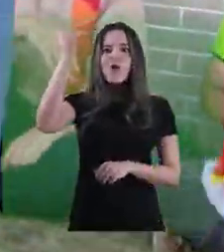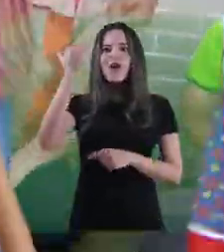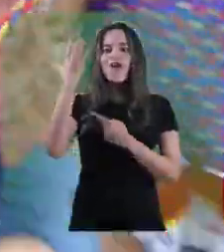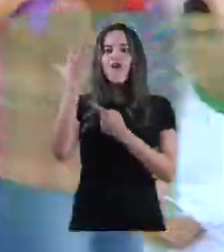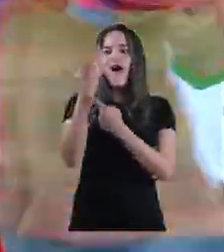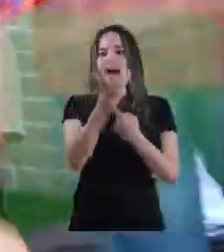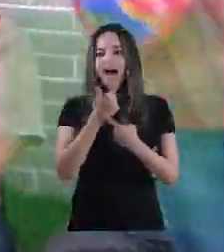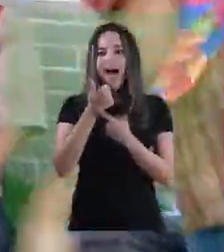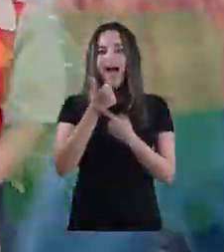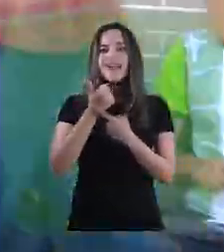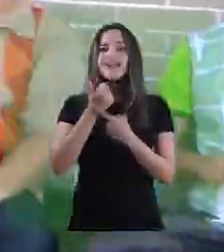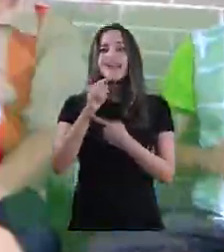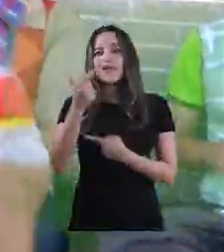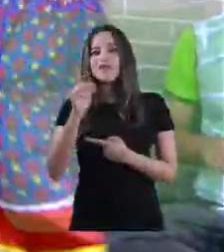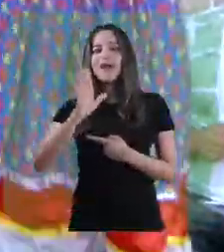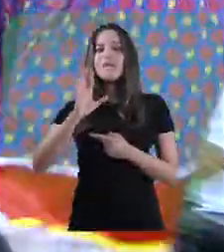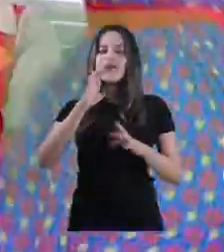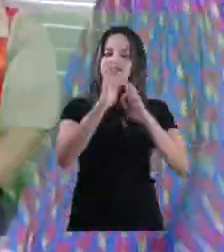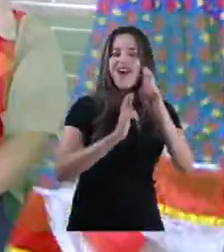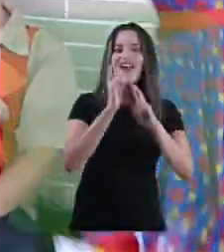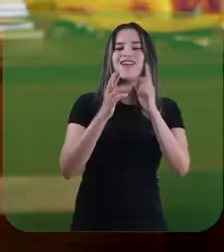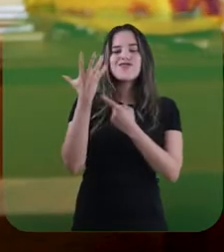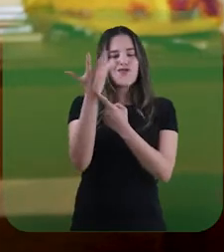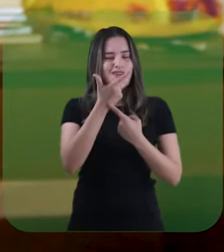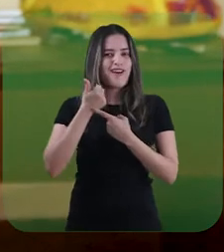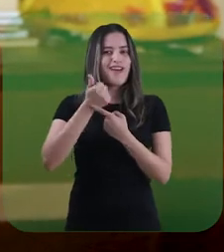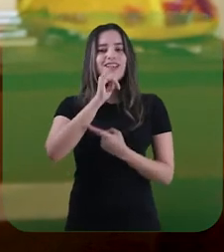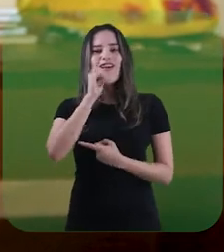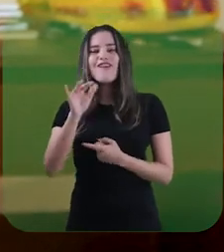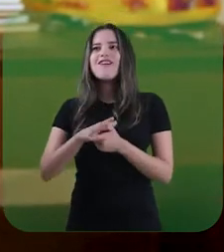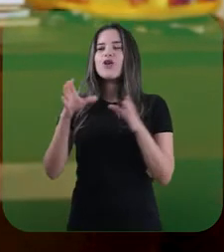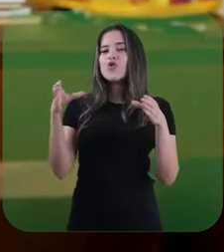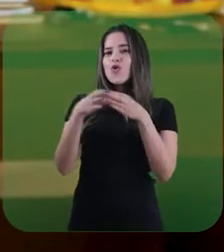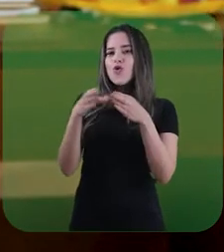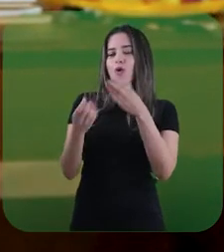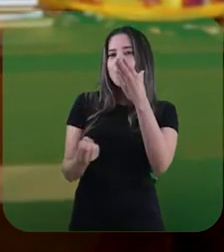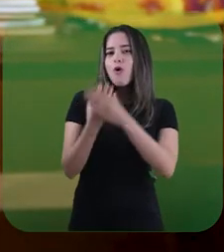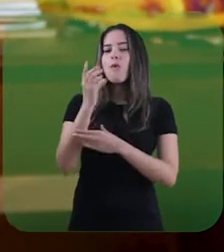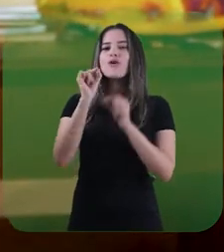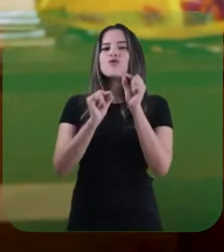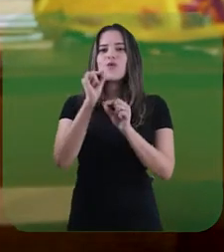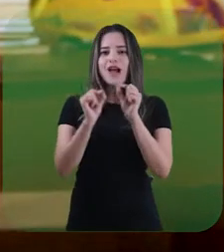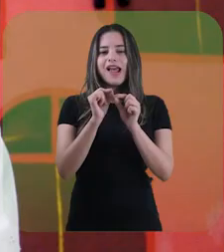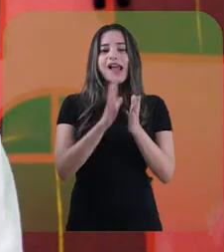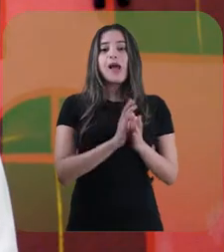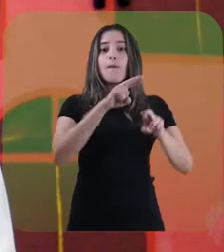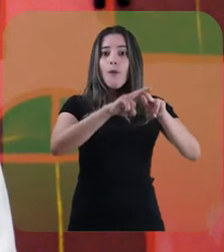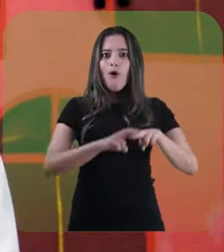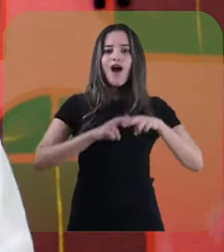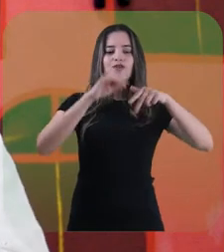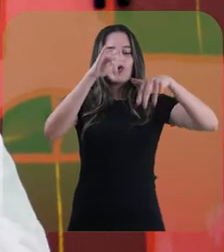ele vai fazer alguma coisa relacionada com a sempre vai estar envolvido com isso eu digo que o literacy Ele nasceu de uma junção